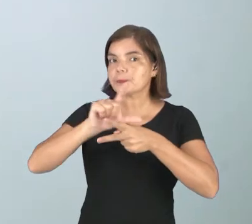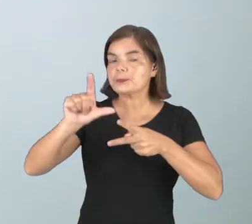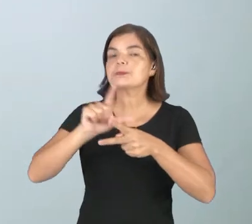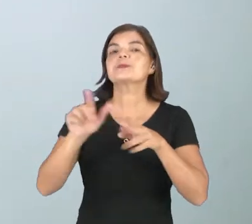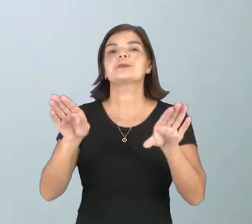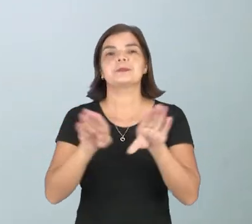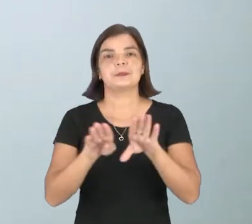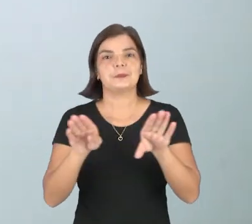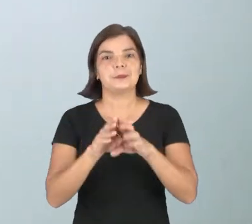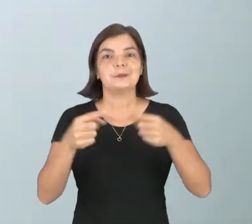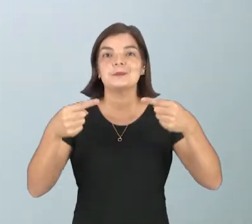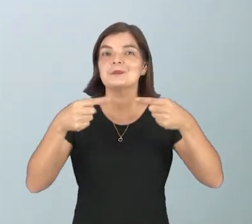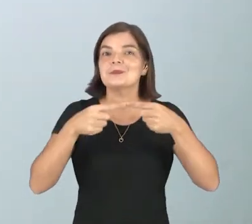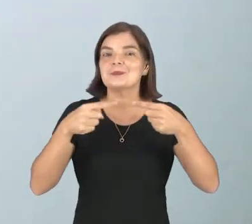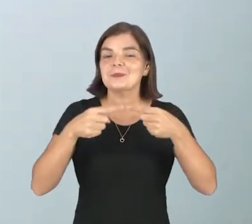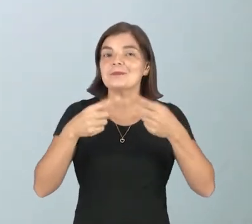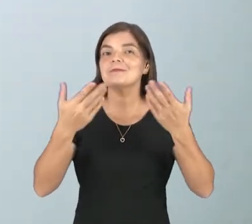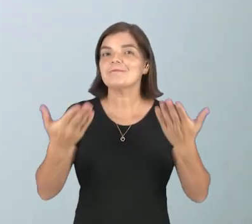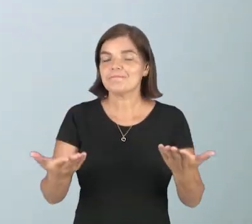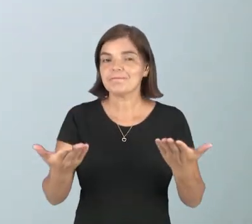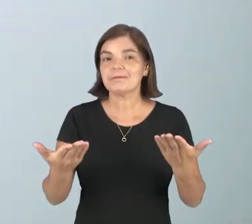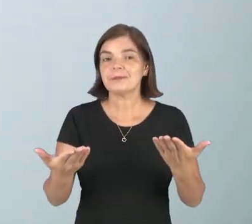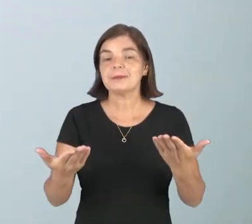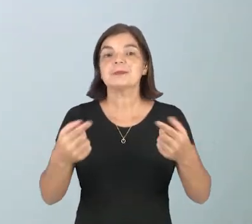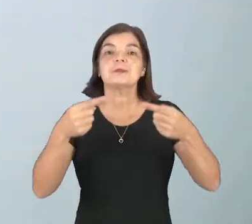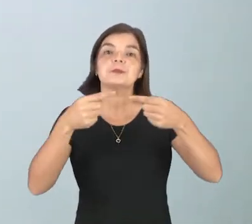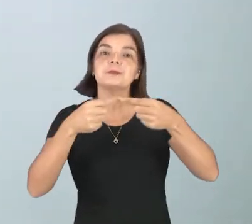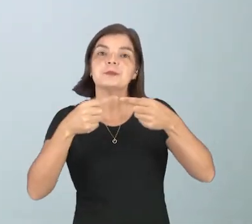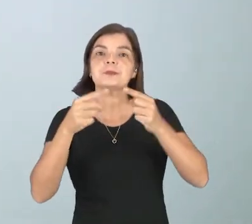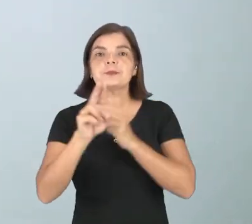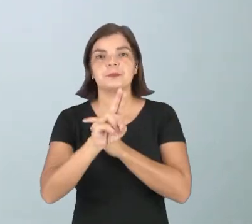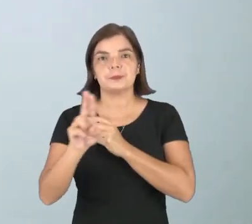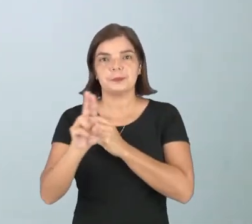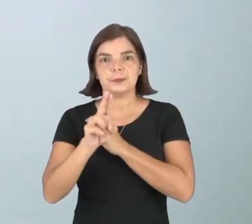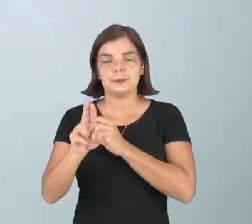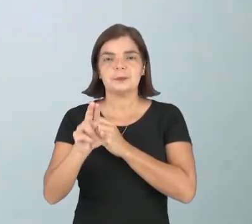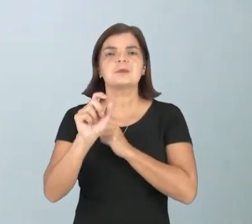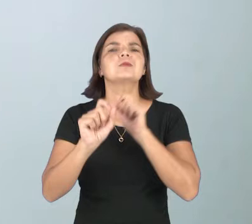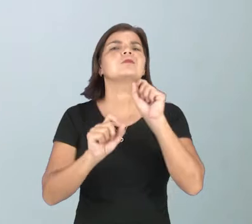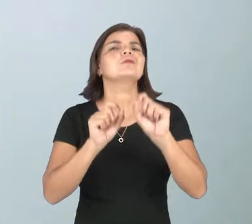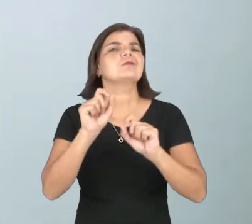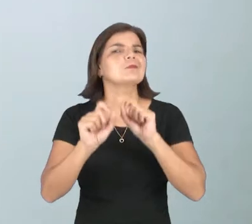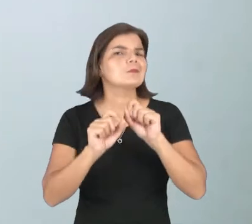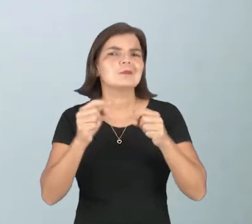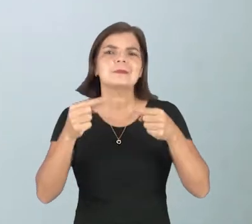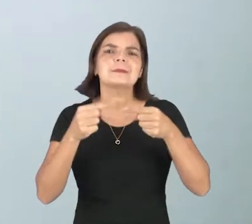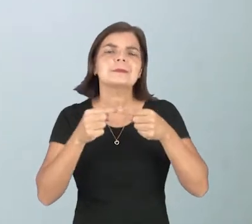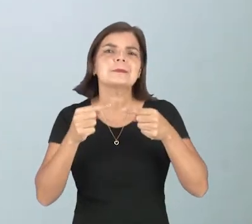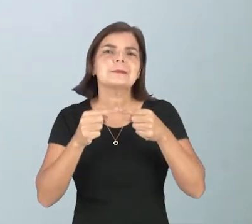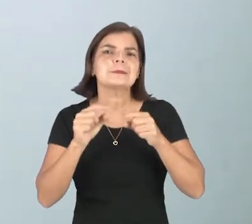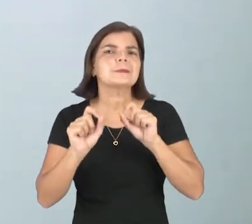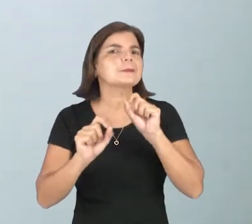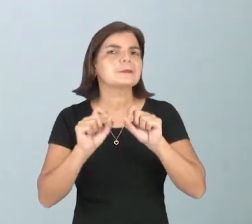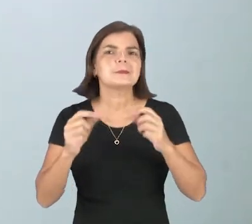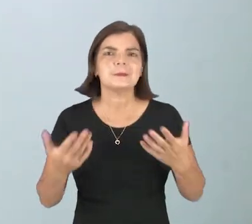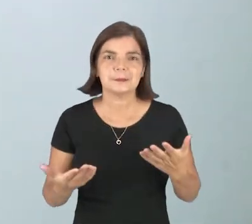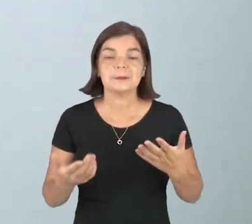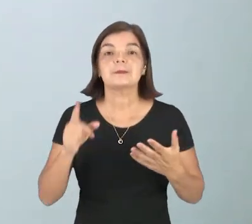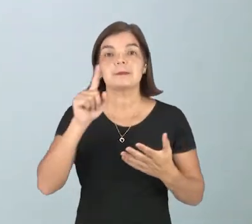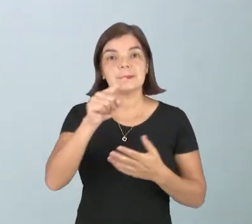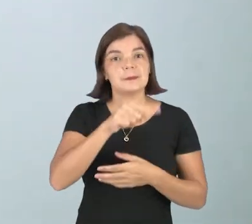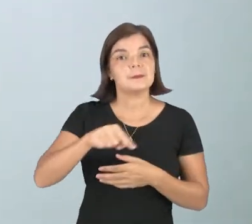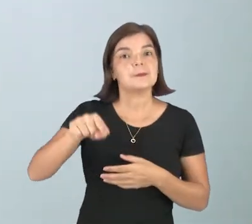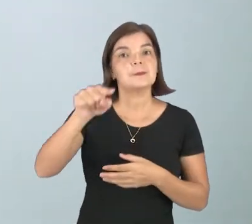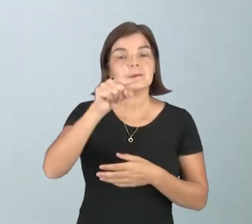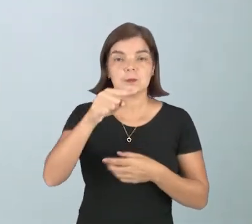no plural. E é justamente isso que trabalha a concordância nominal. O que é a concordância nominal? É quando